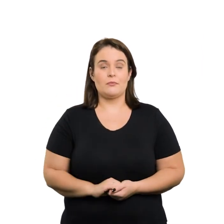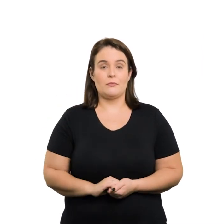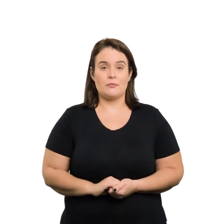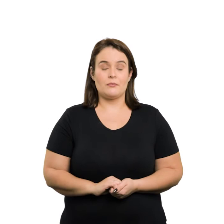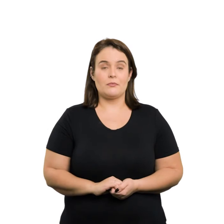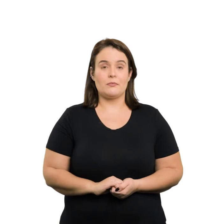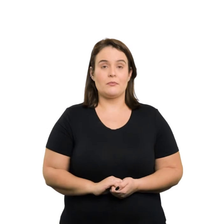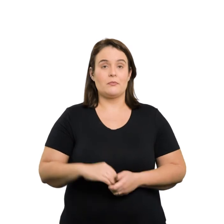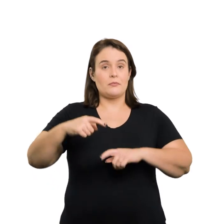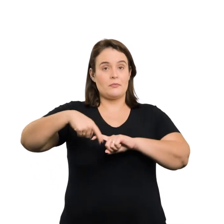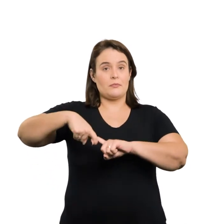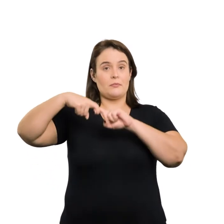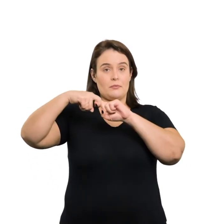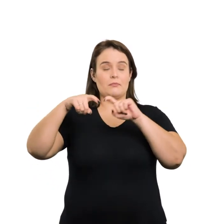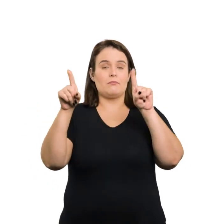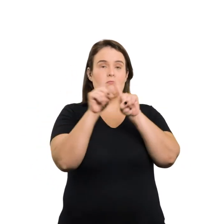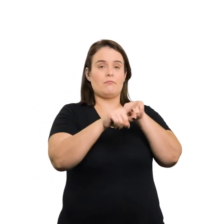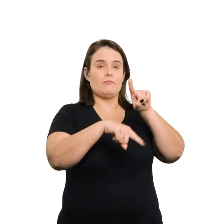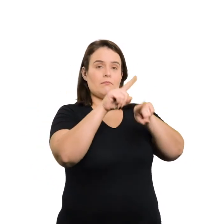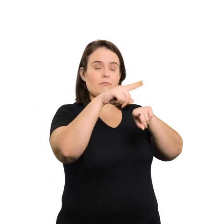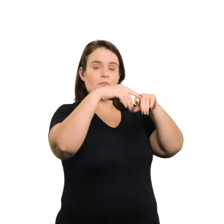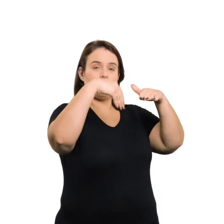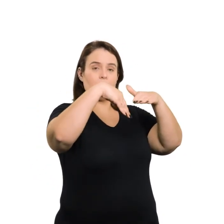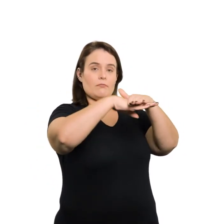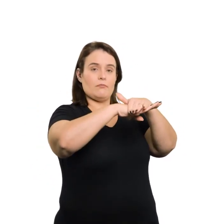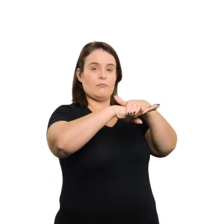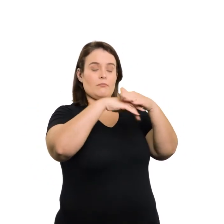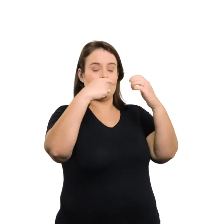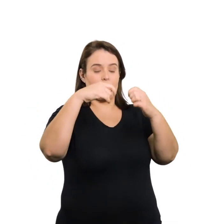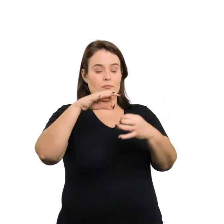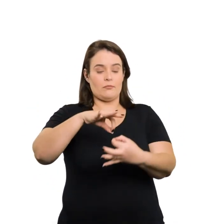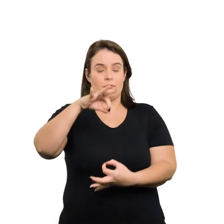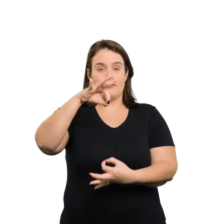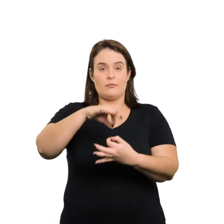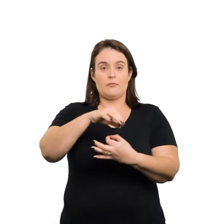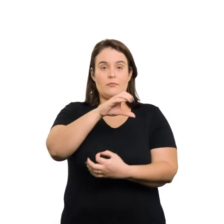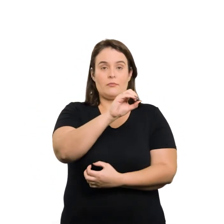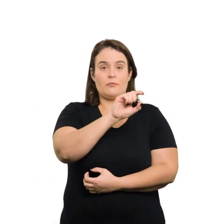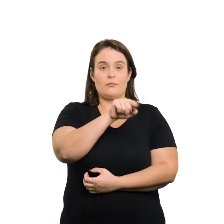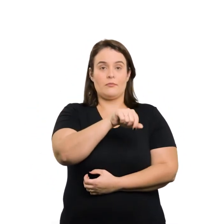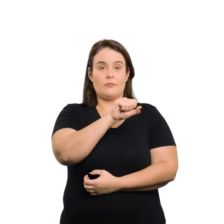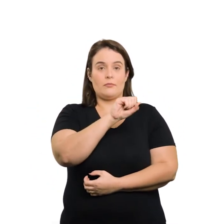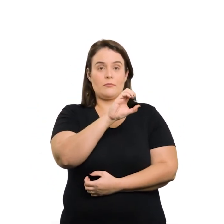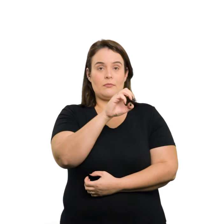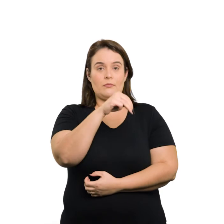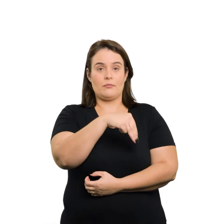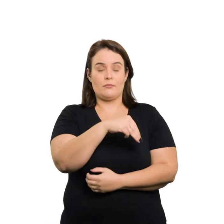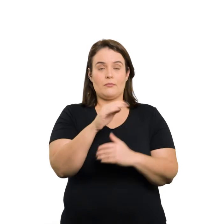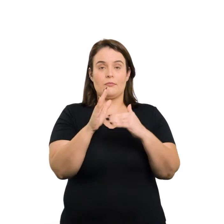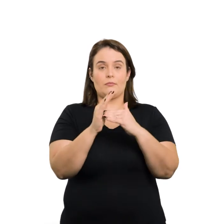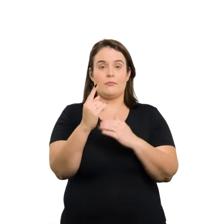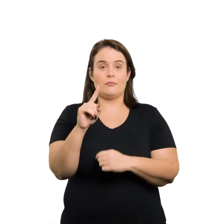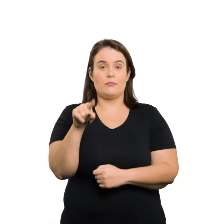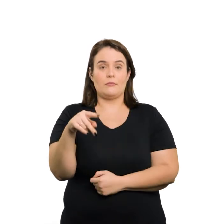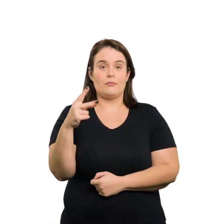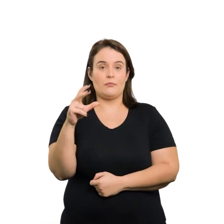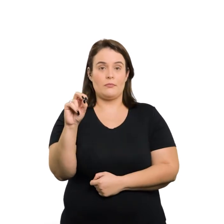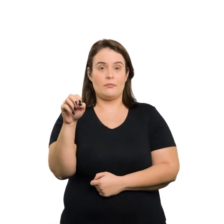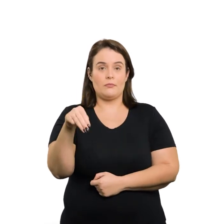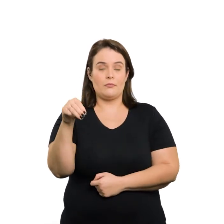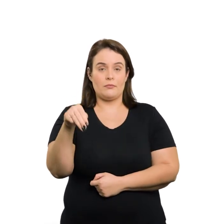metro. Cabide e porta-objetos instalados a uma altura entre 0,80 metro